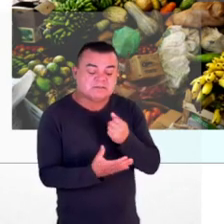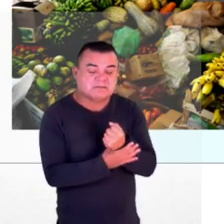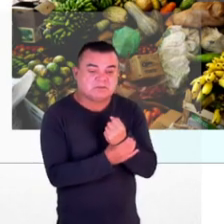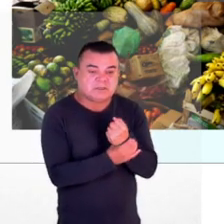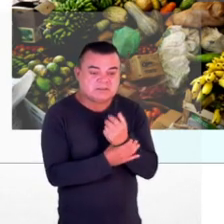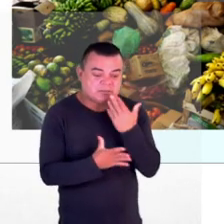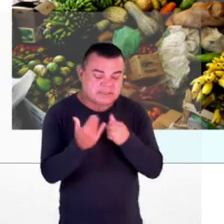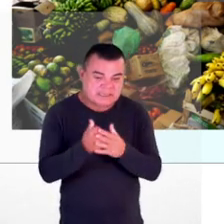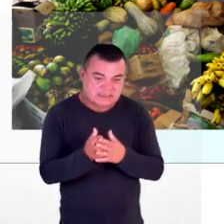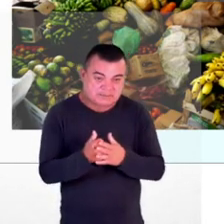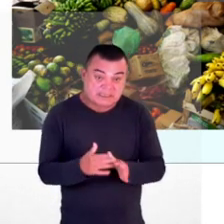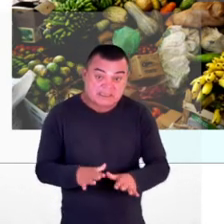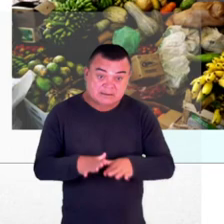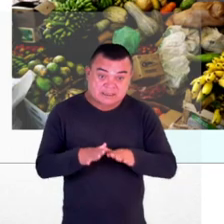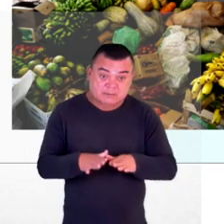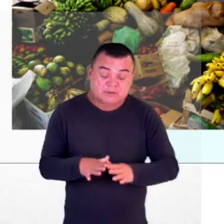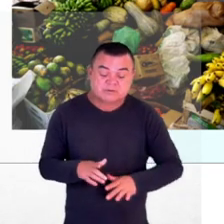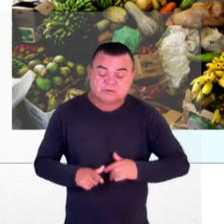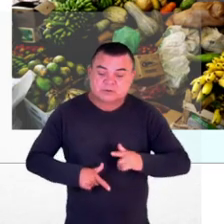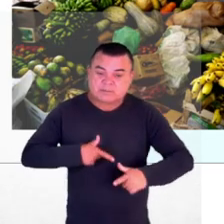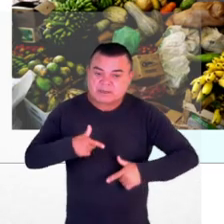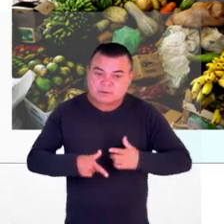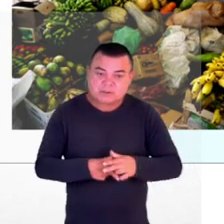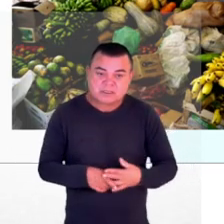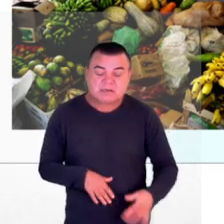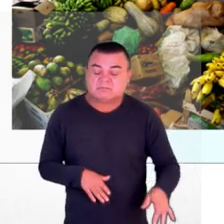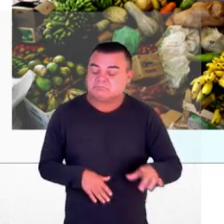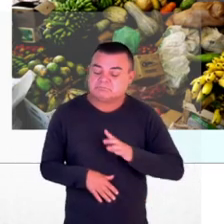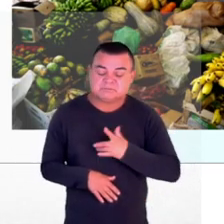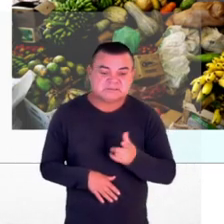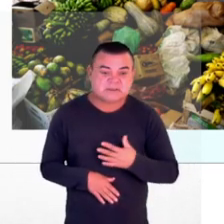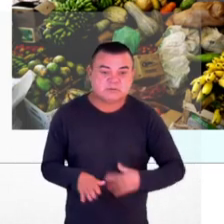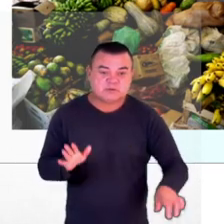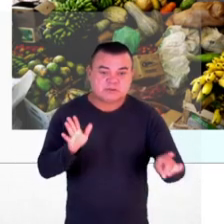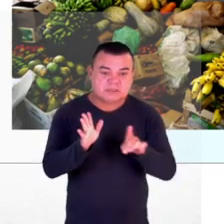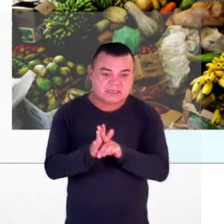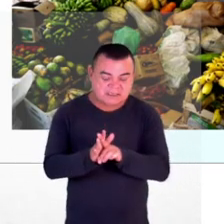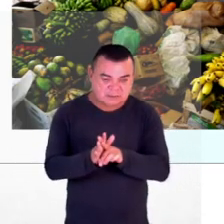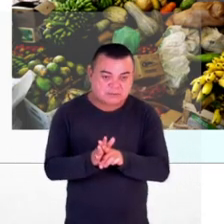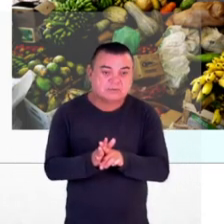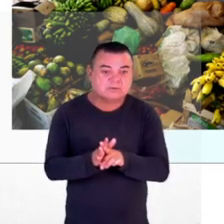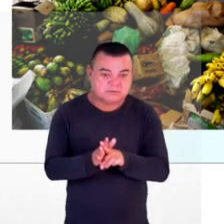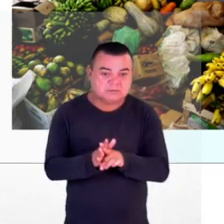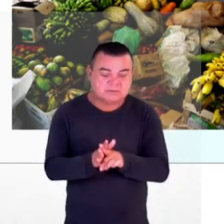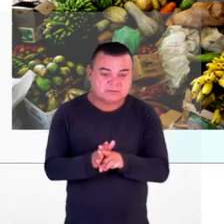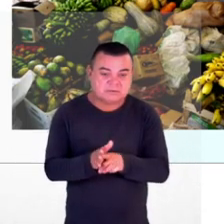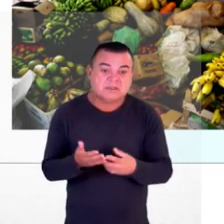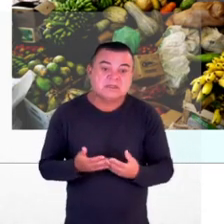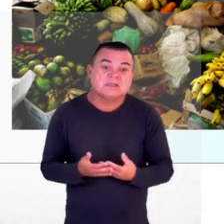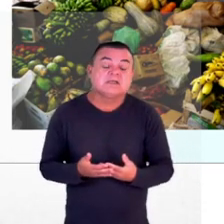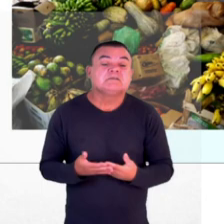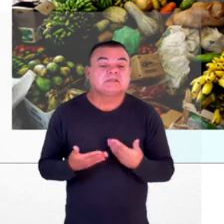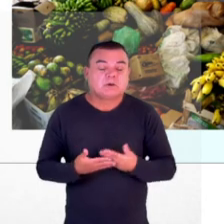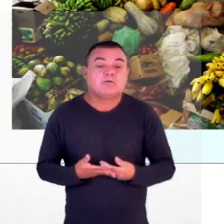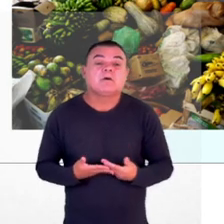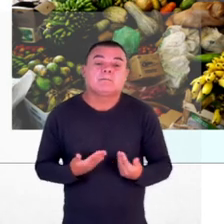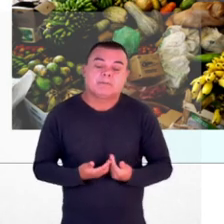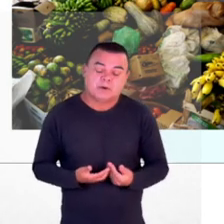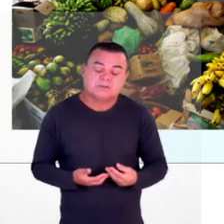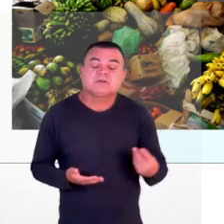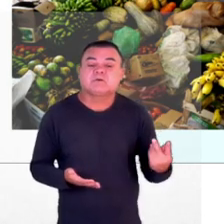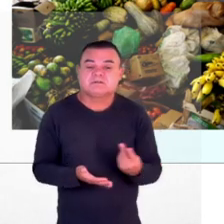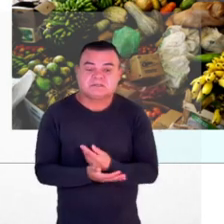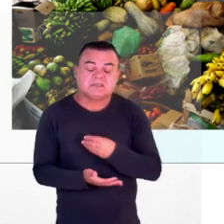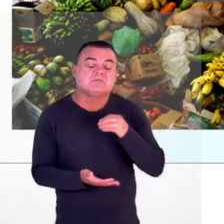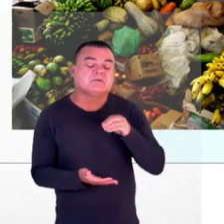os seus direitos trabalhistas assegurados São pessoas que muito Possivelmente possam vir a estar numa condição de insegurança alimentar ou que